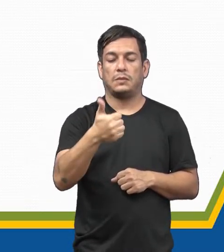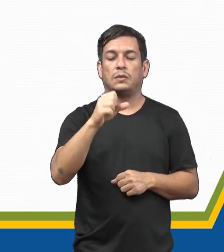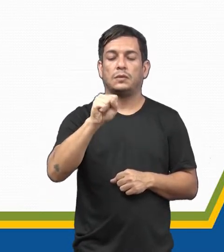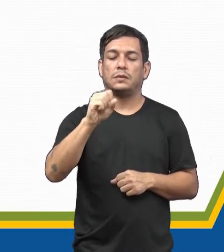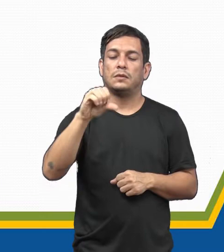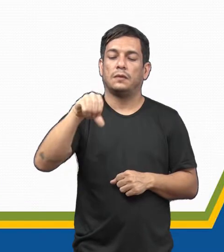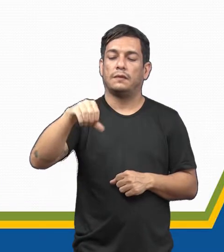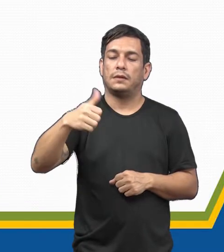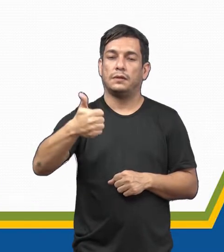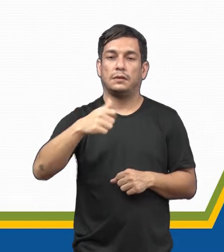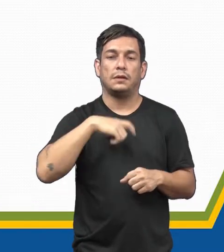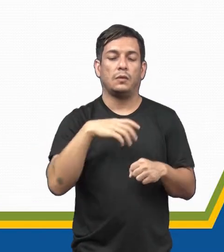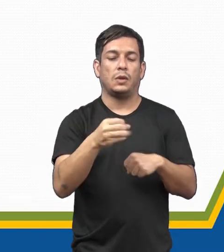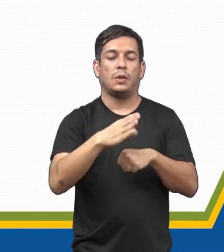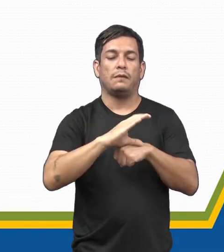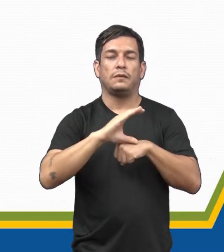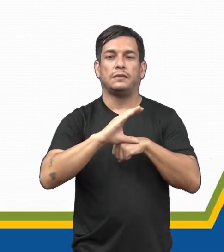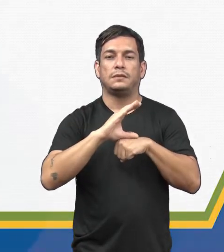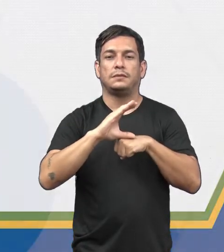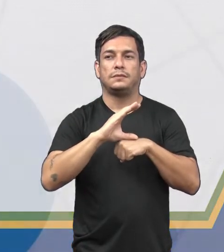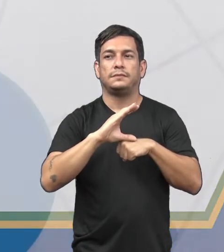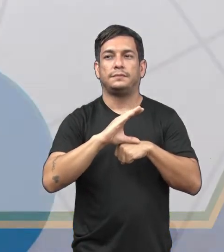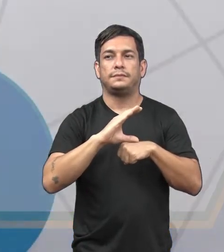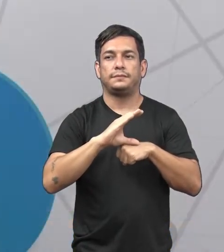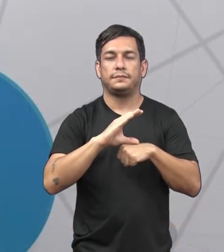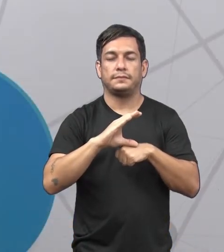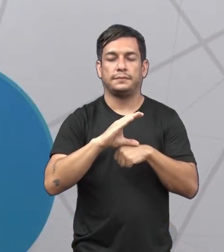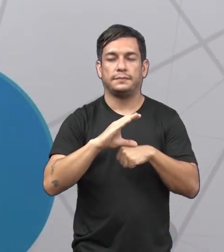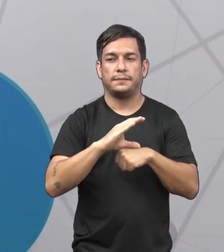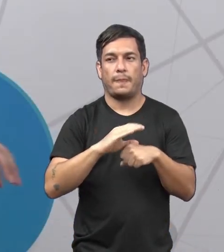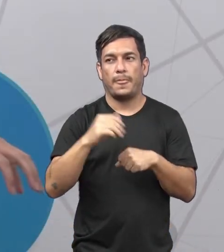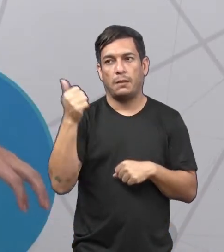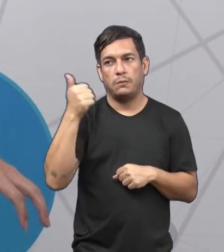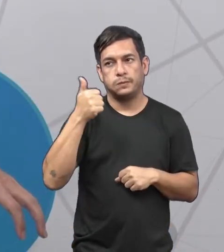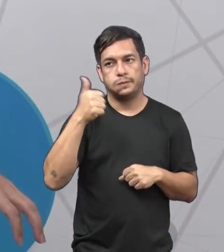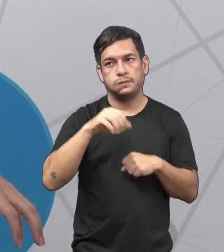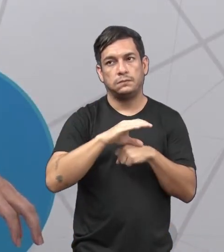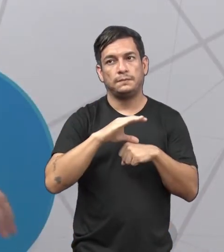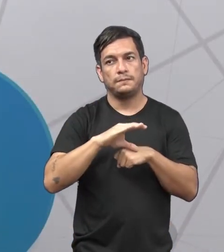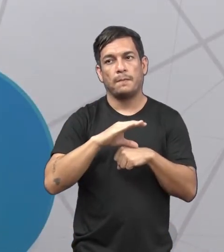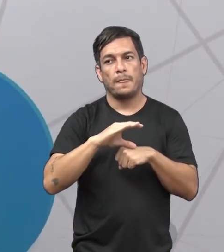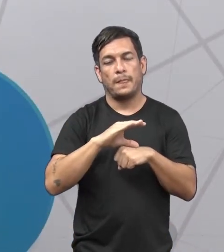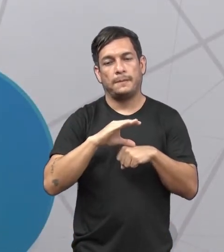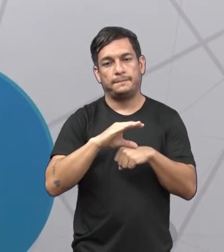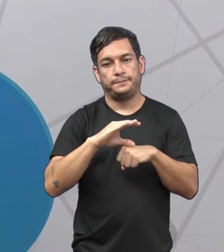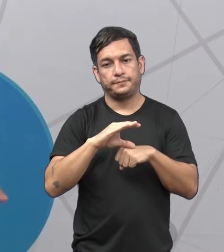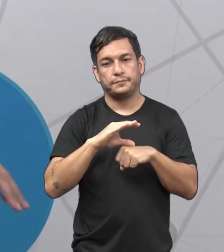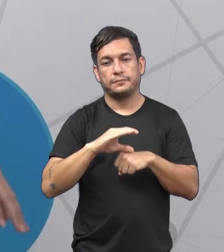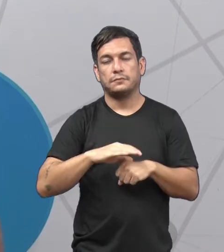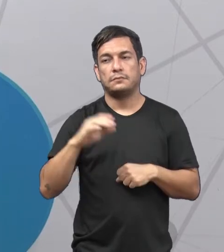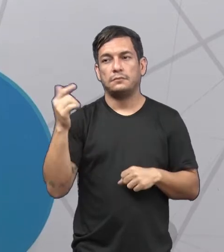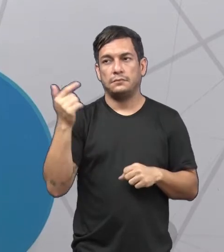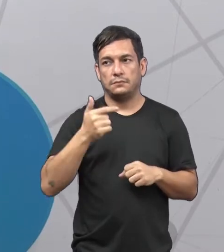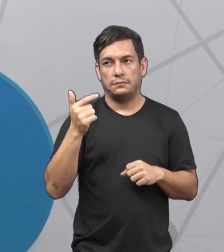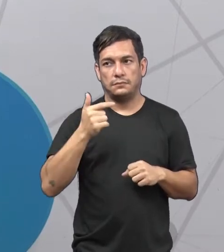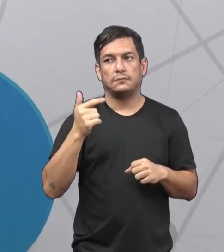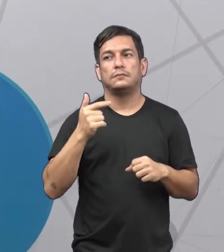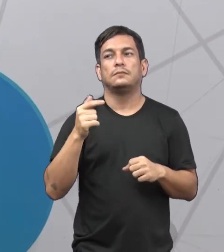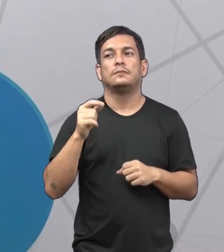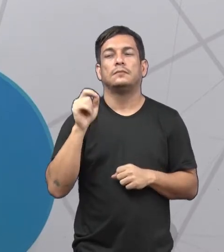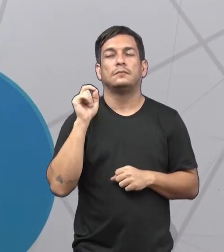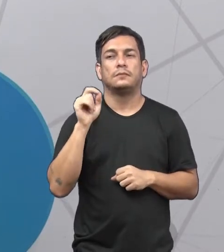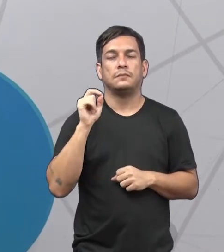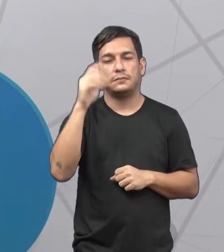nova Constituição. E aí essa Constituição, a nossa primeira Constituição republicana, a segunda